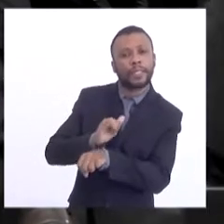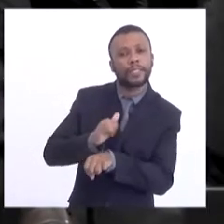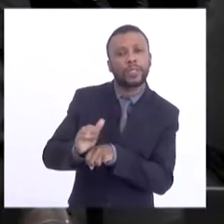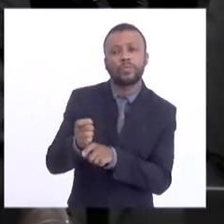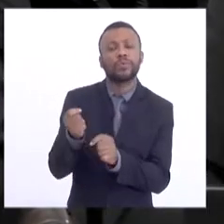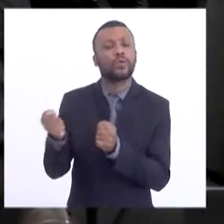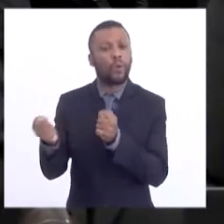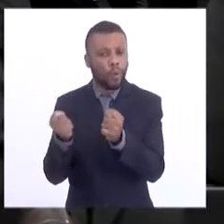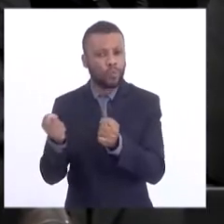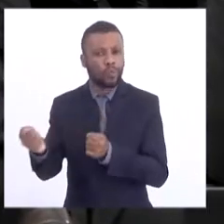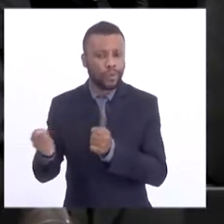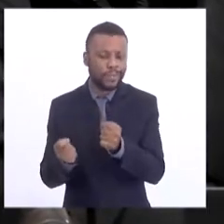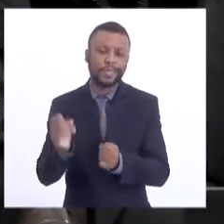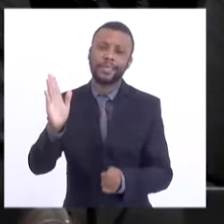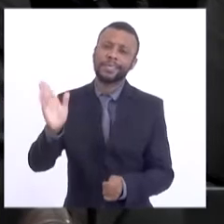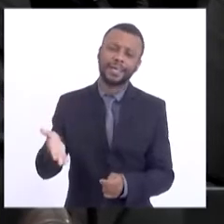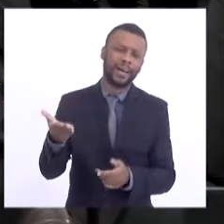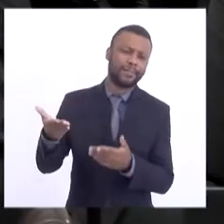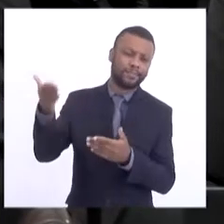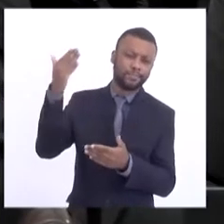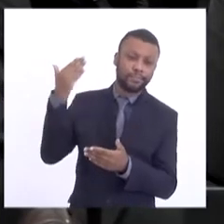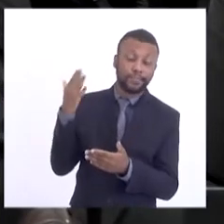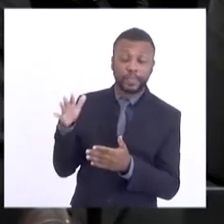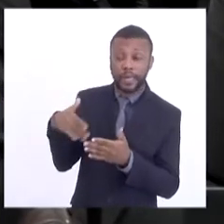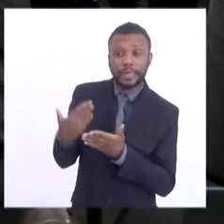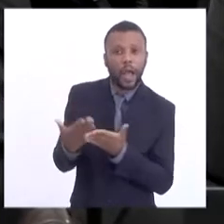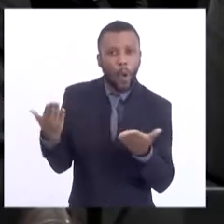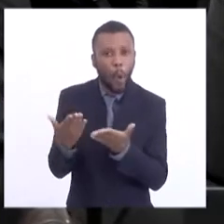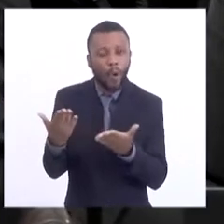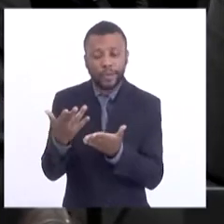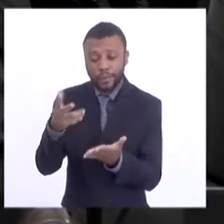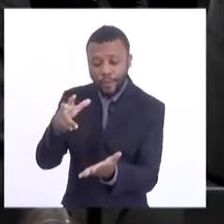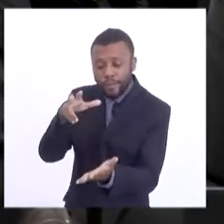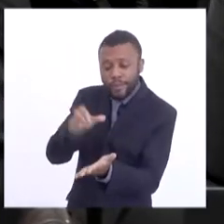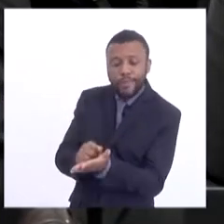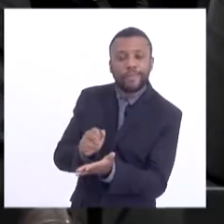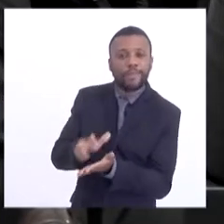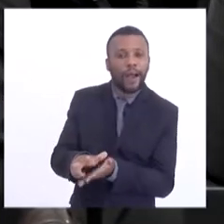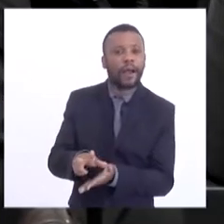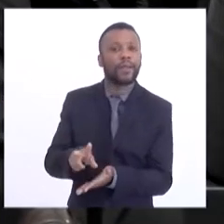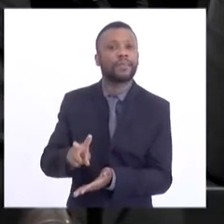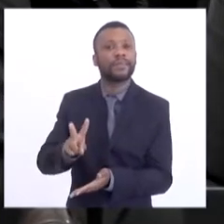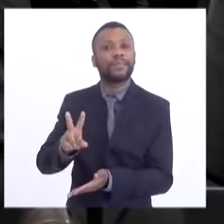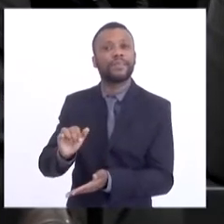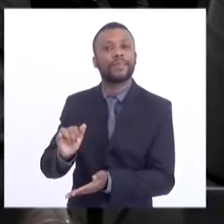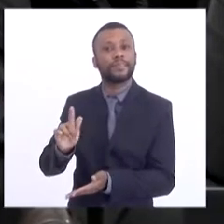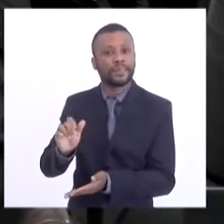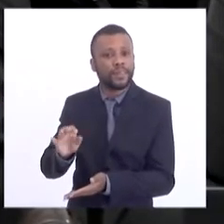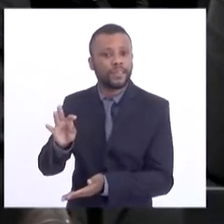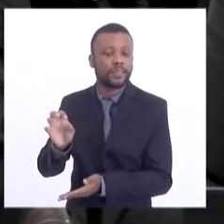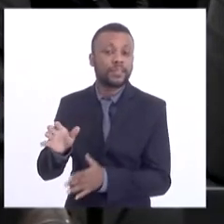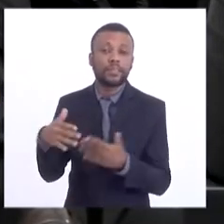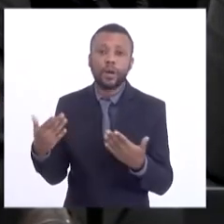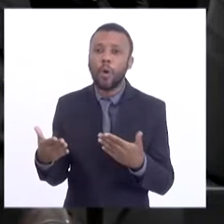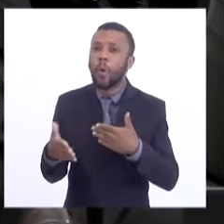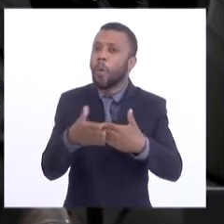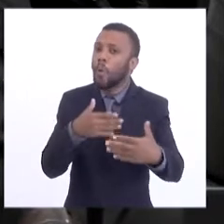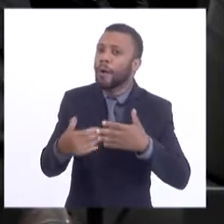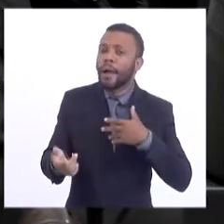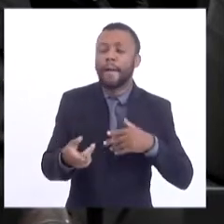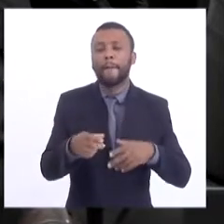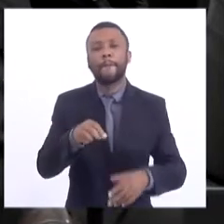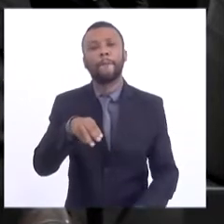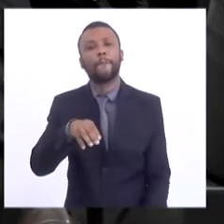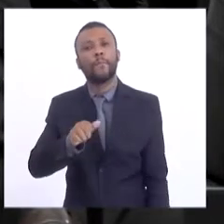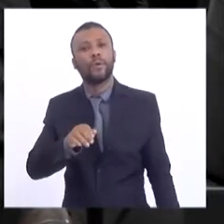já é já já existiu estão vigentes então qualquer um motivo de contratação qualquer motivo de